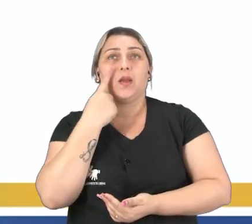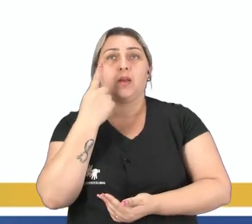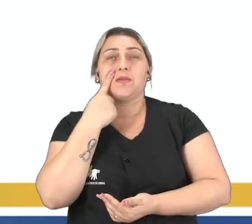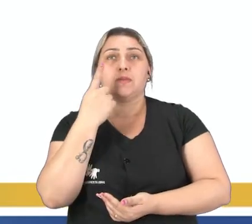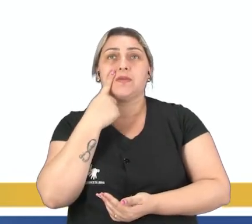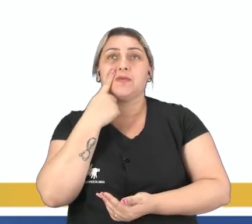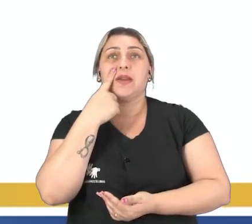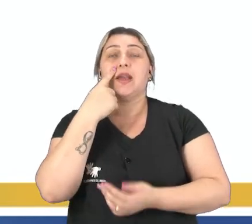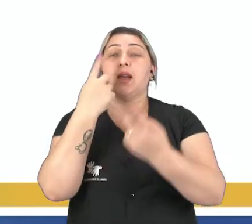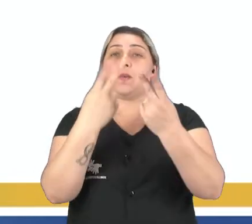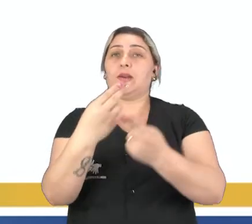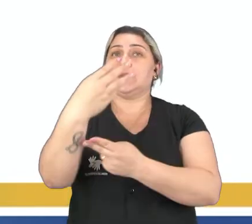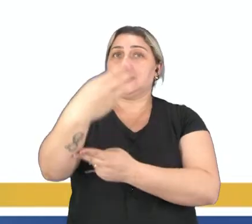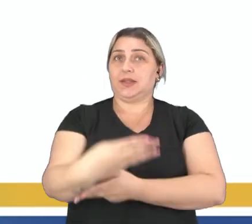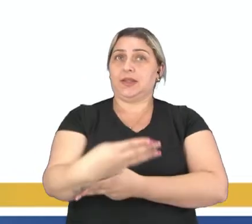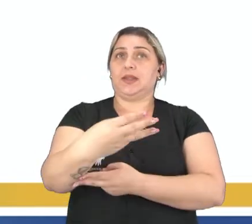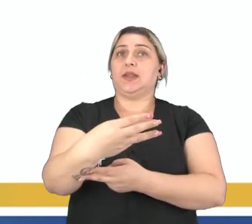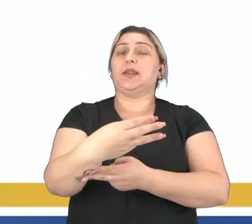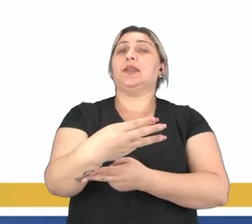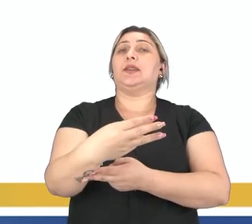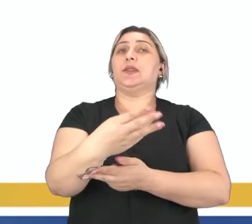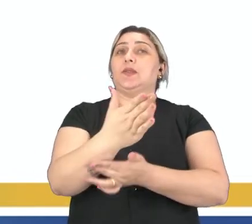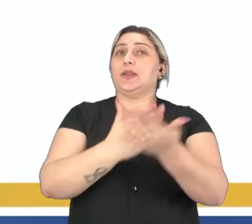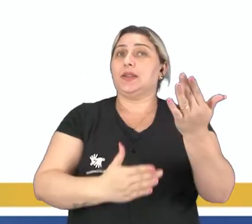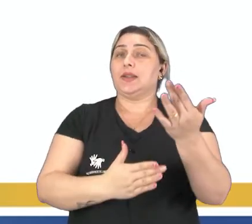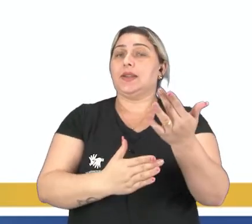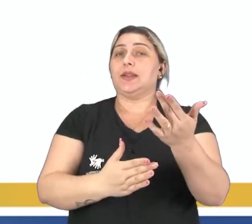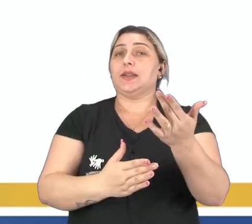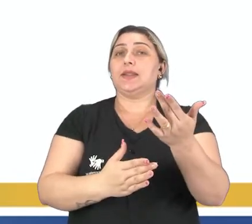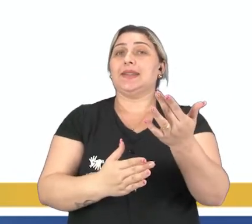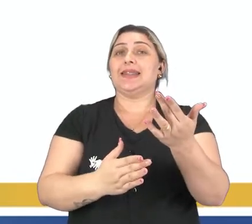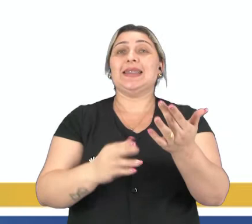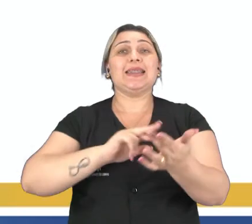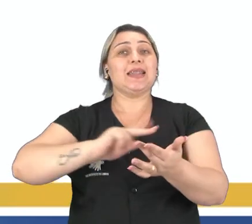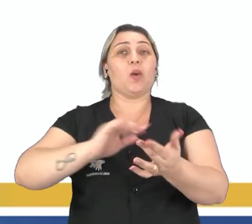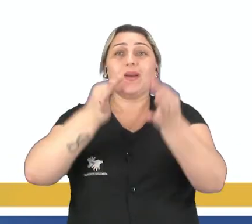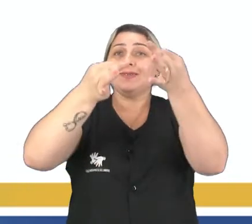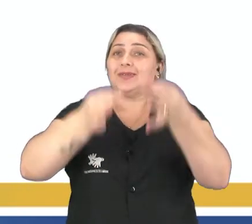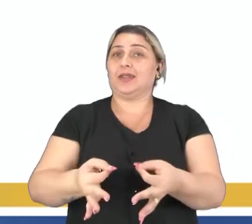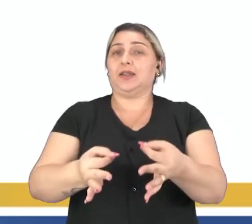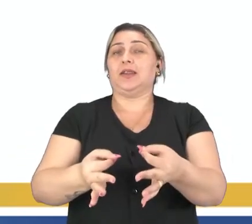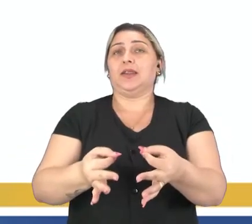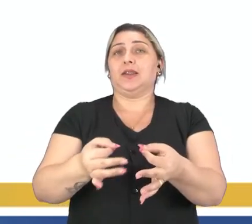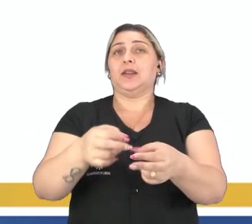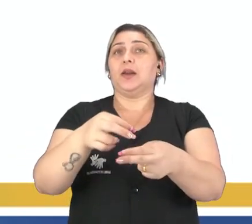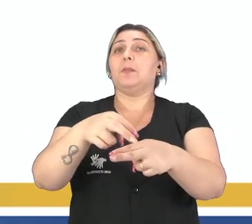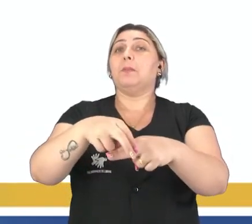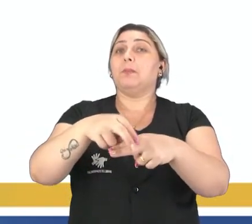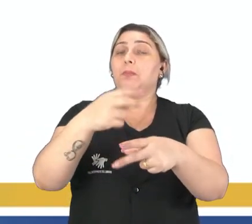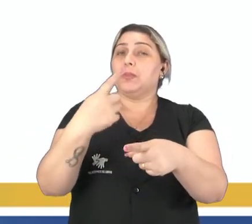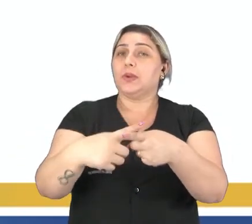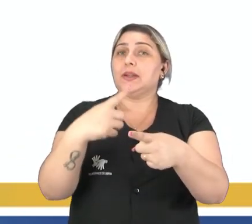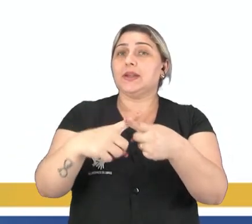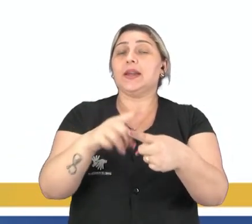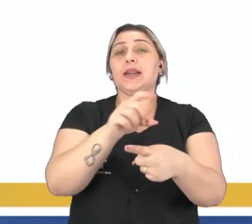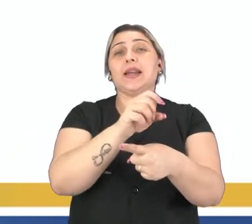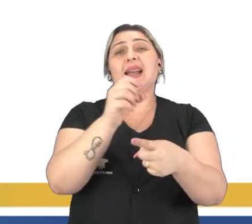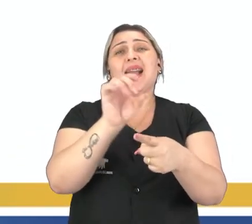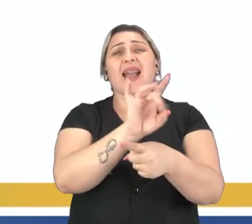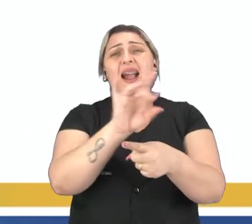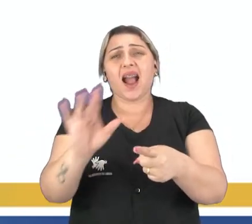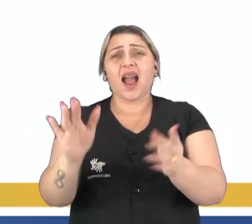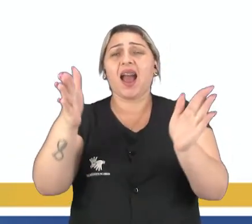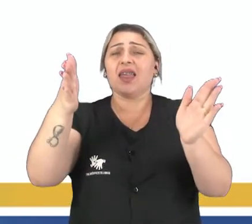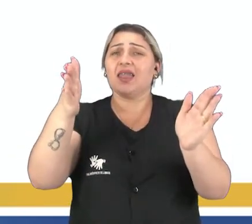resto da divisão é igual a 3, a divisão não é exata. Portanto, em cada caixa serão colocados 15 livros